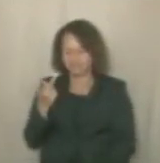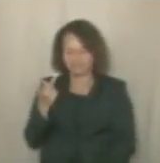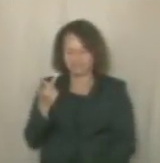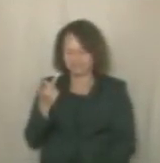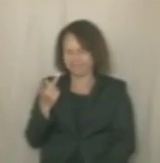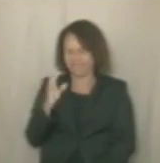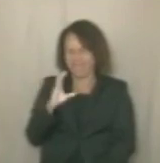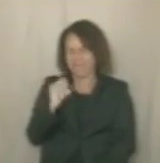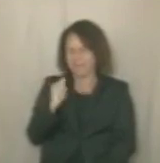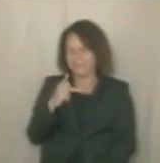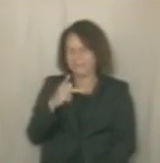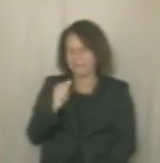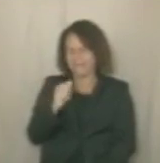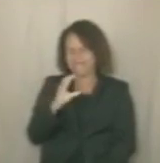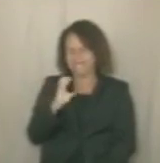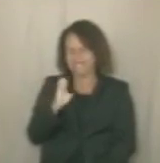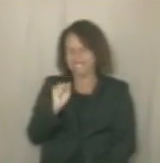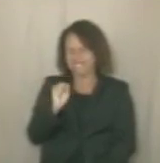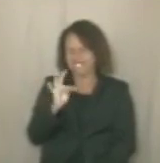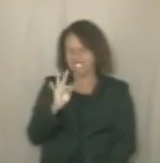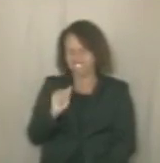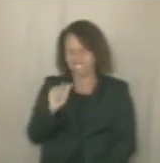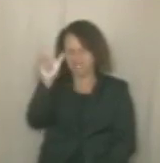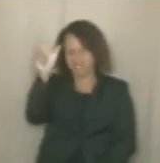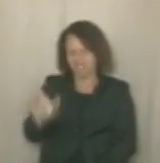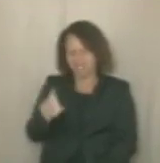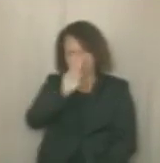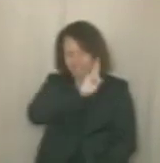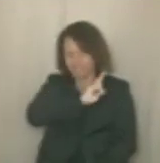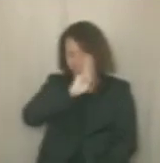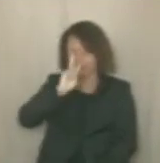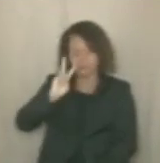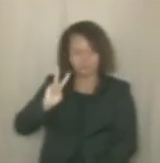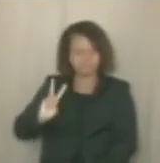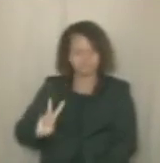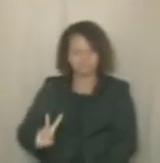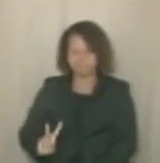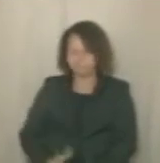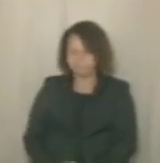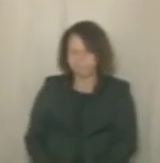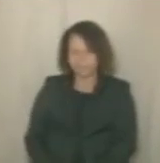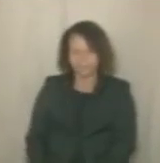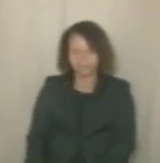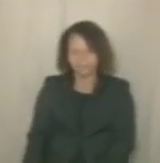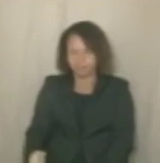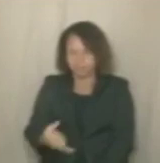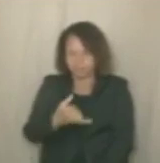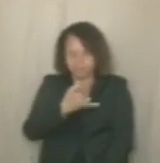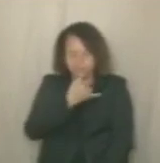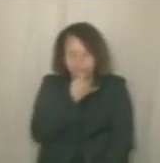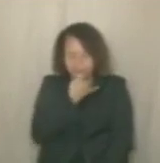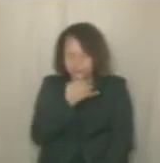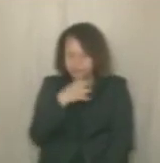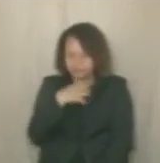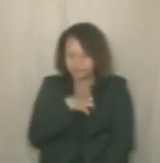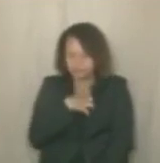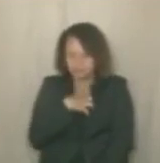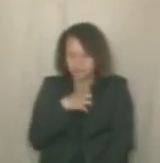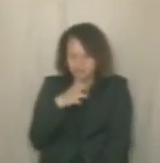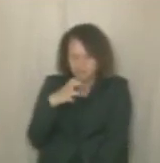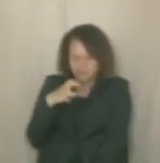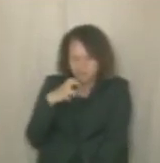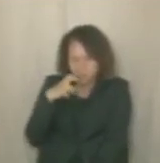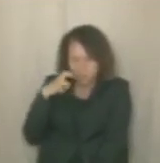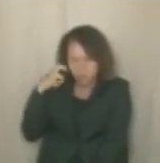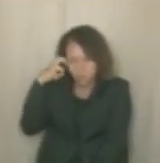capacitista dessa vereadora que, infelizmente,